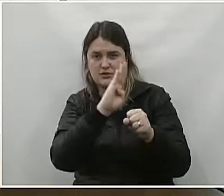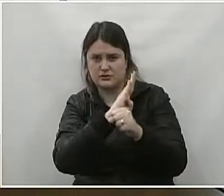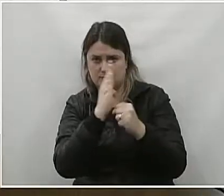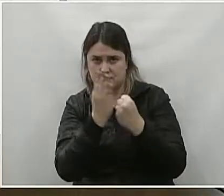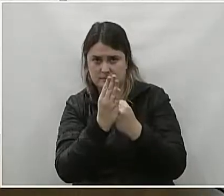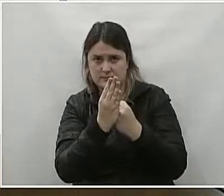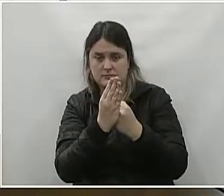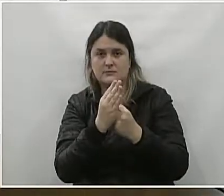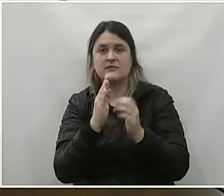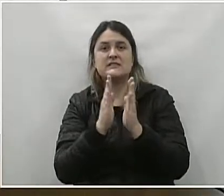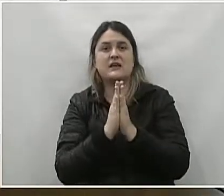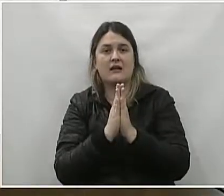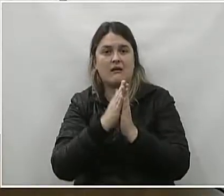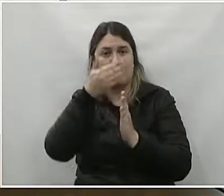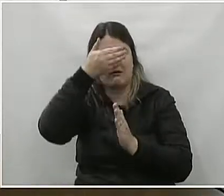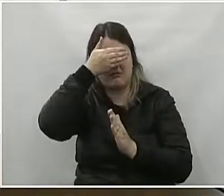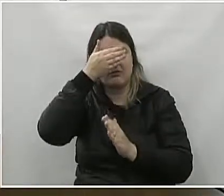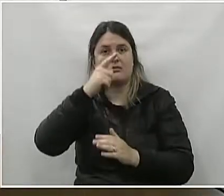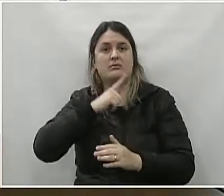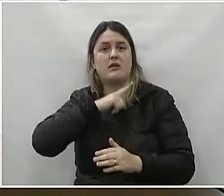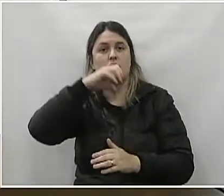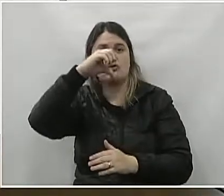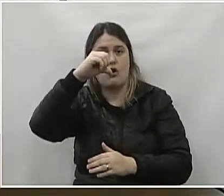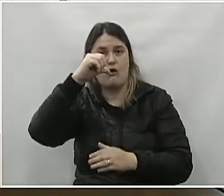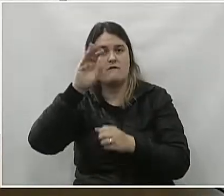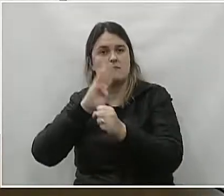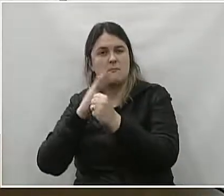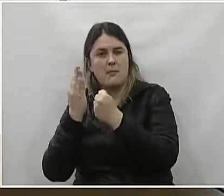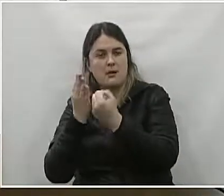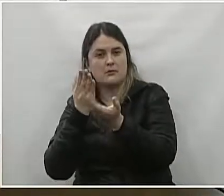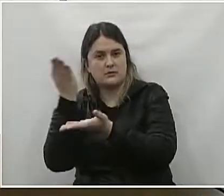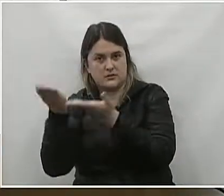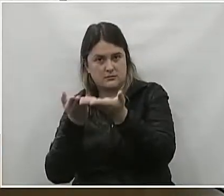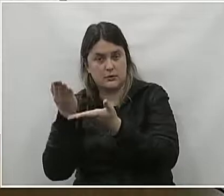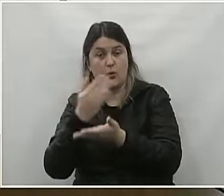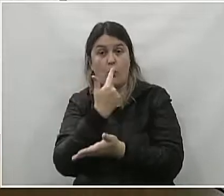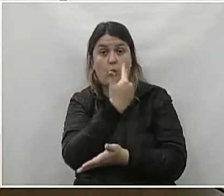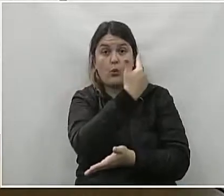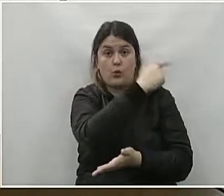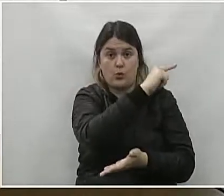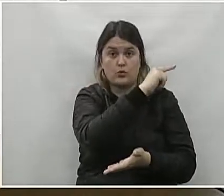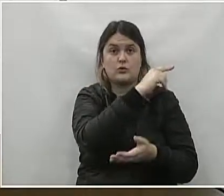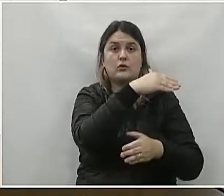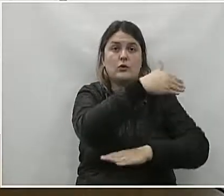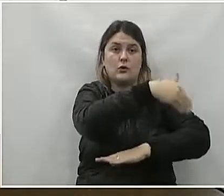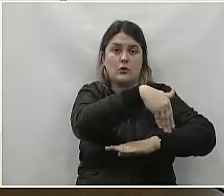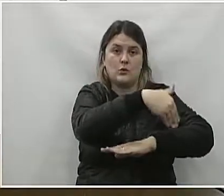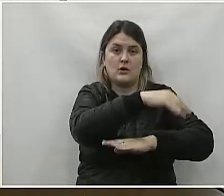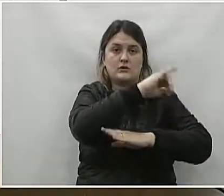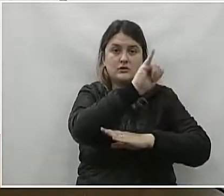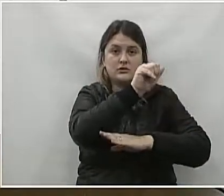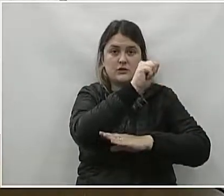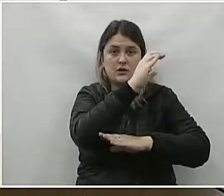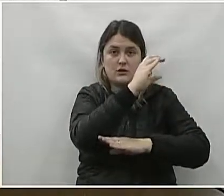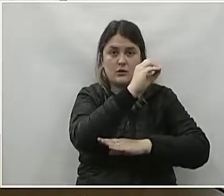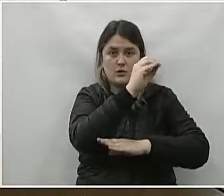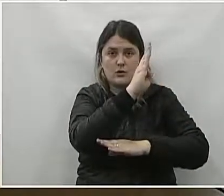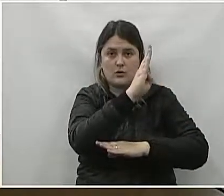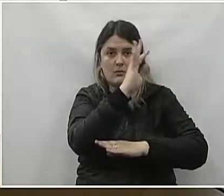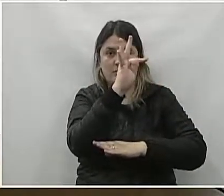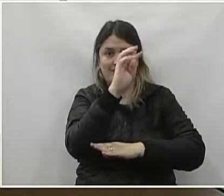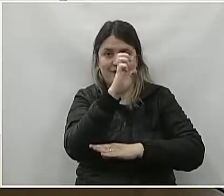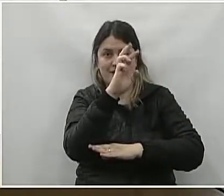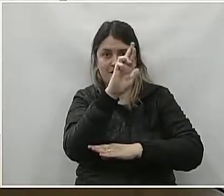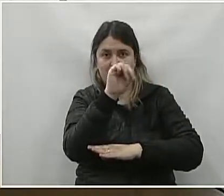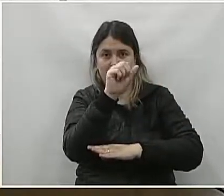23, no bairro Salete, e atende atualmente 9 bairros. Temos o outro CRAS, que fica na rua Jacob Teresca 247, no bairro